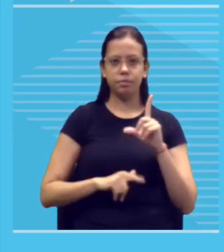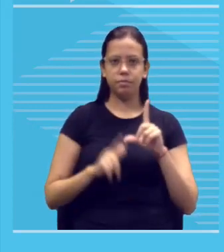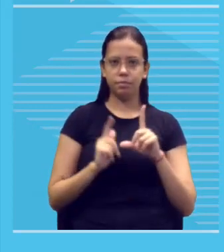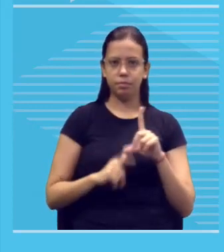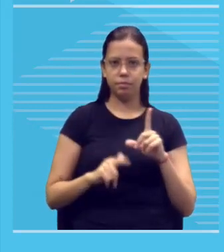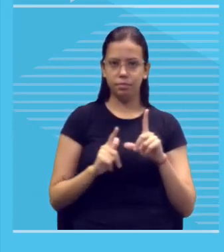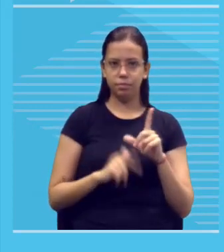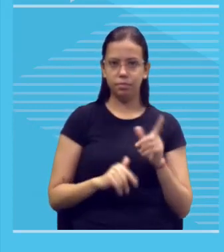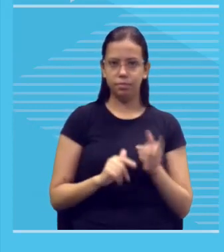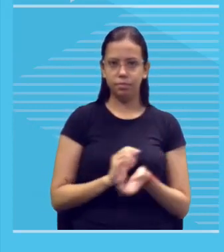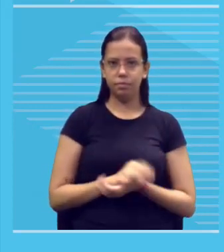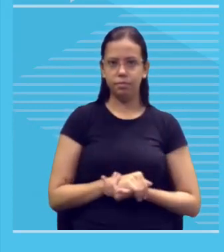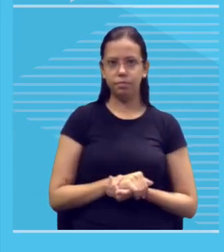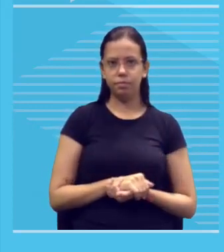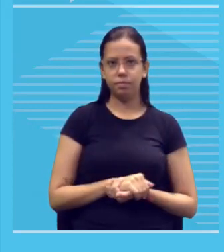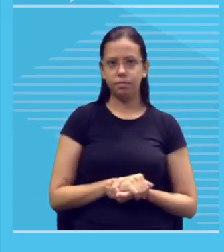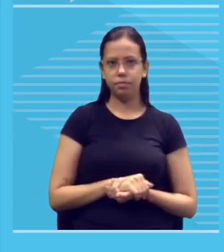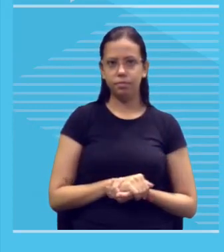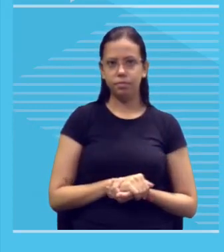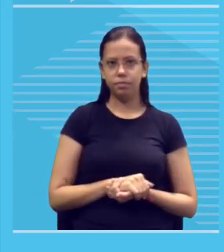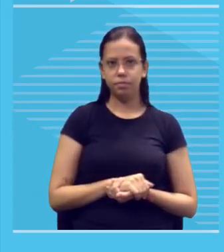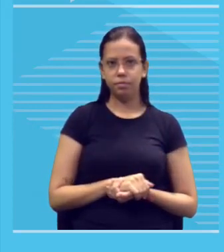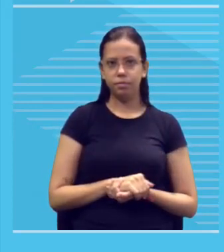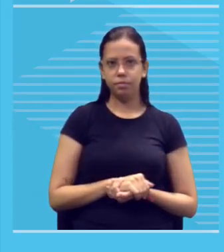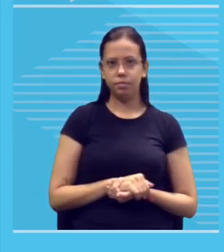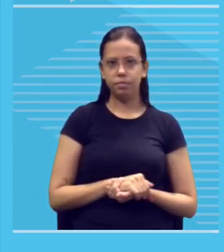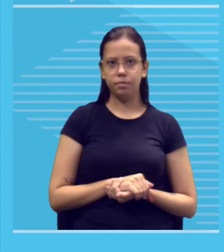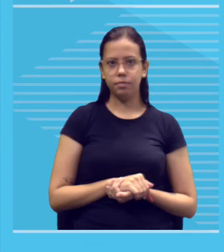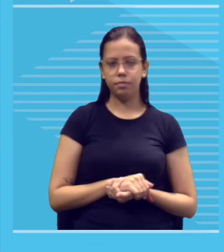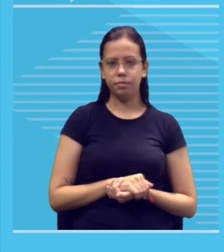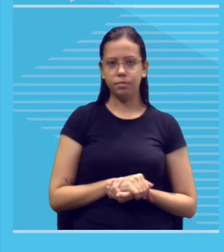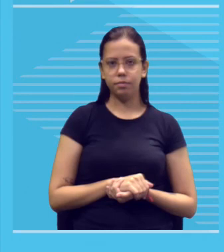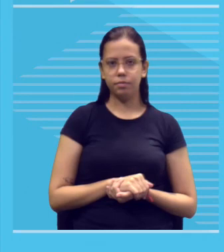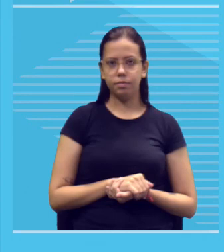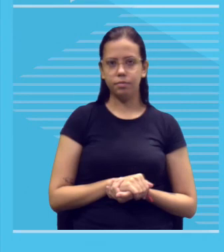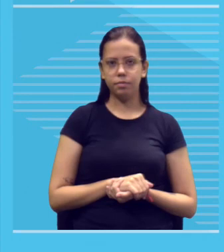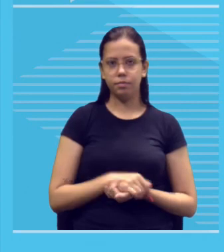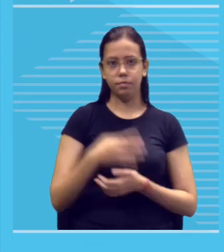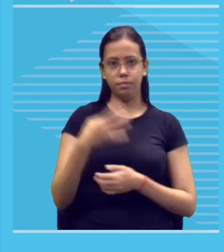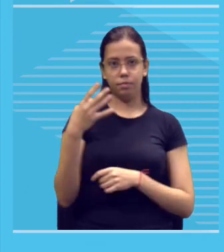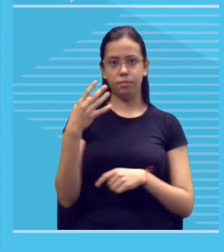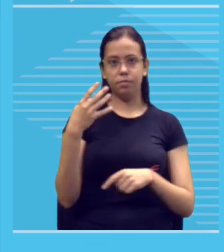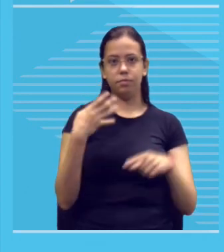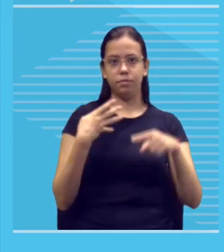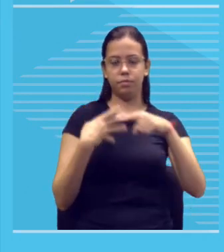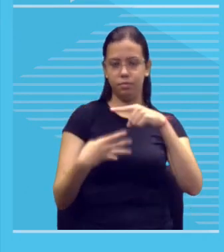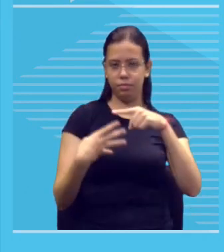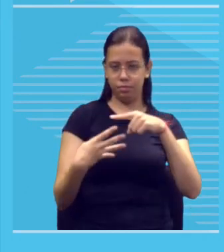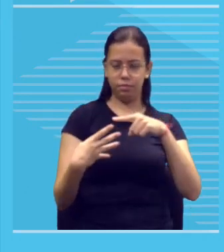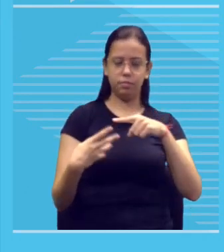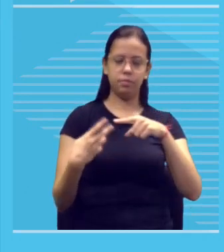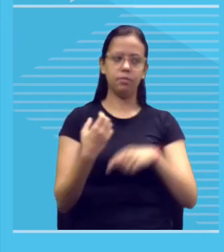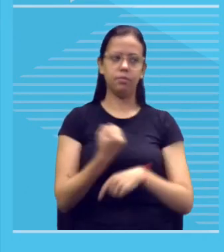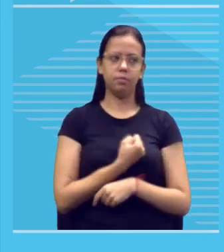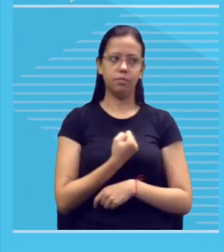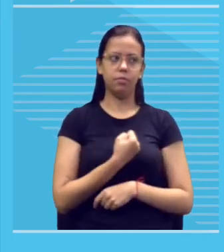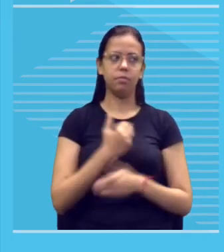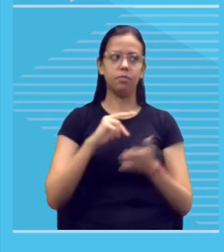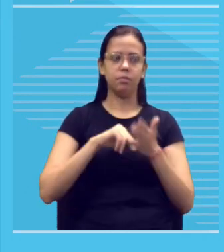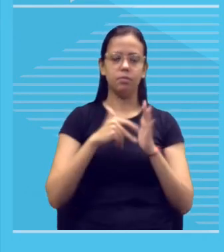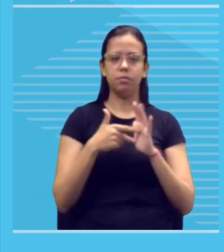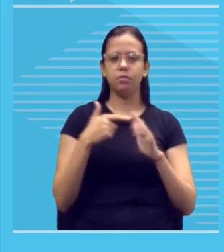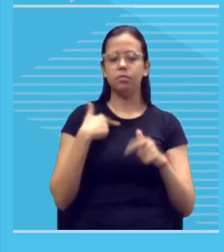letra a quarta parte de um número mesmo a ideia né a quarta parte tô dividindo por